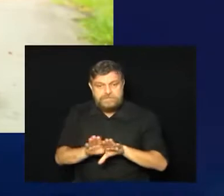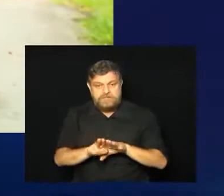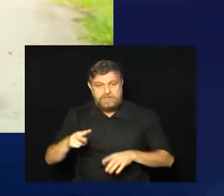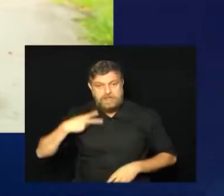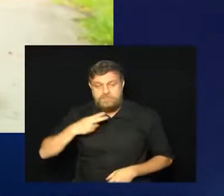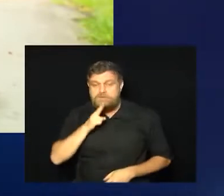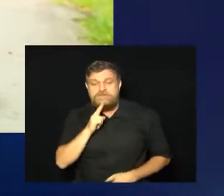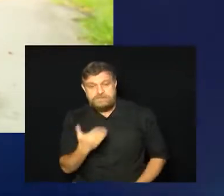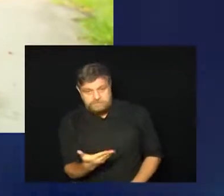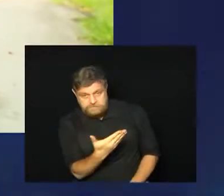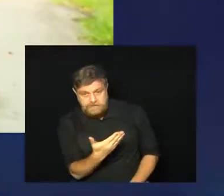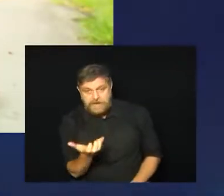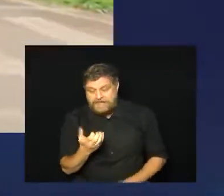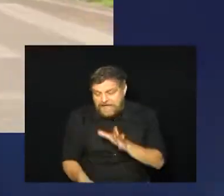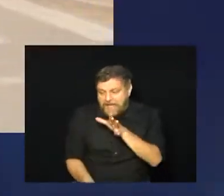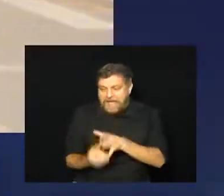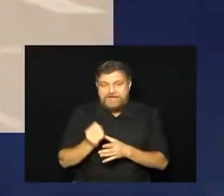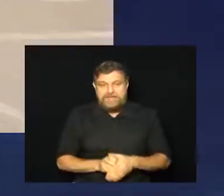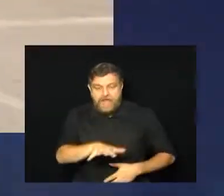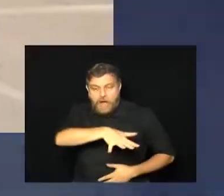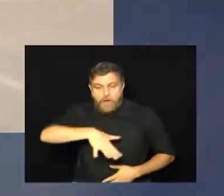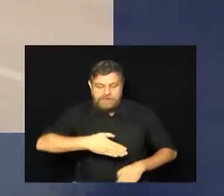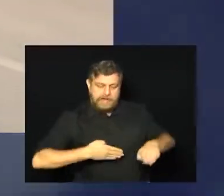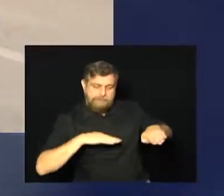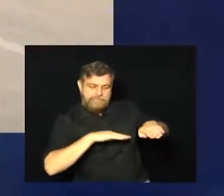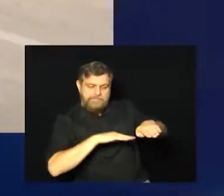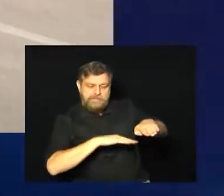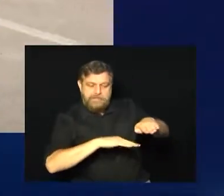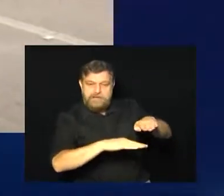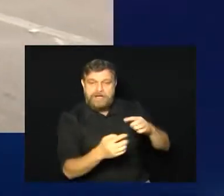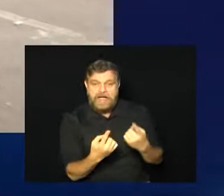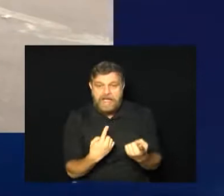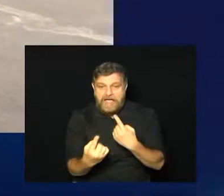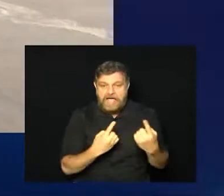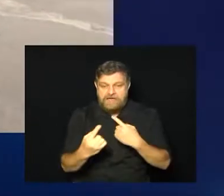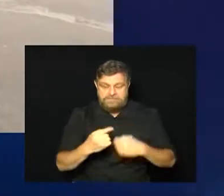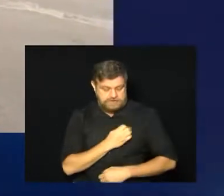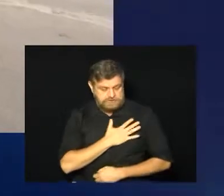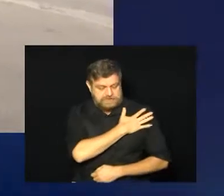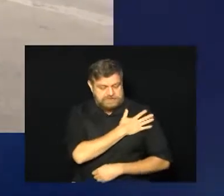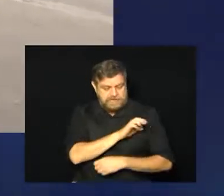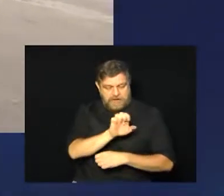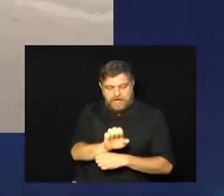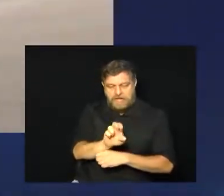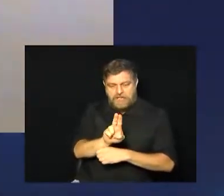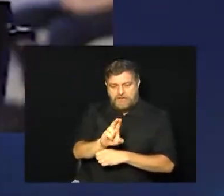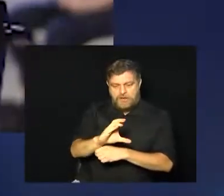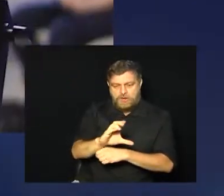Nelson Osseri quer a criação de um bolsão de estacionamento na Avenida General Euclides de